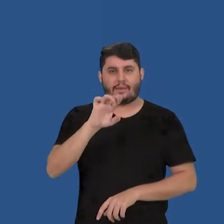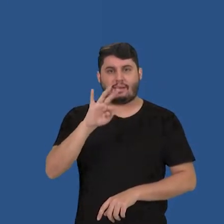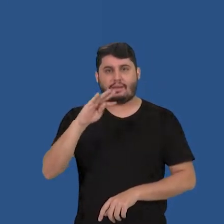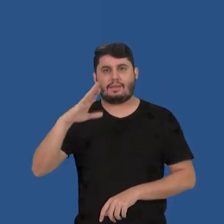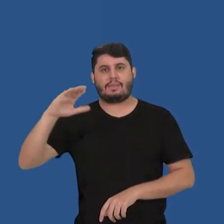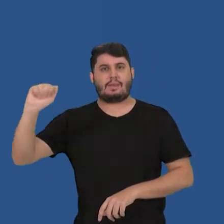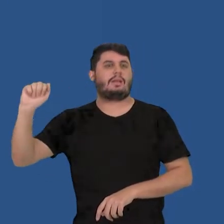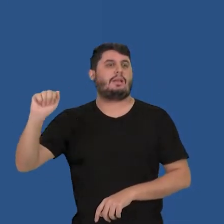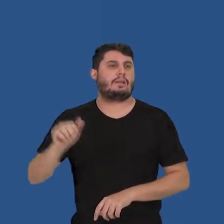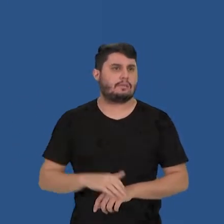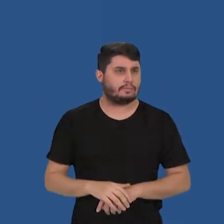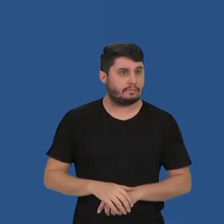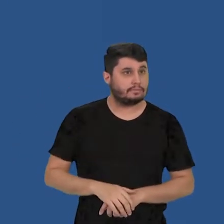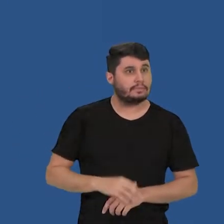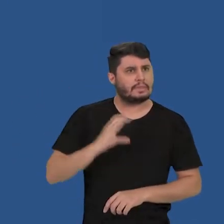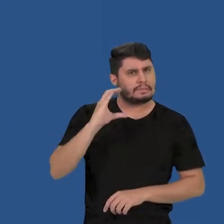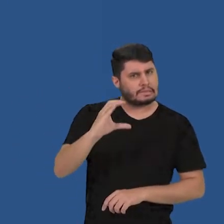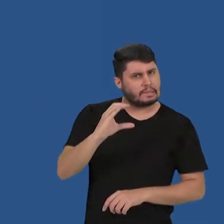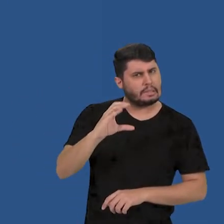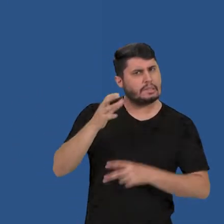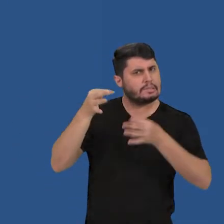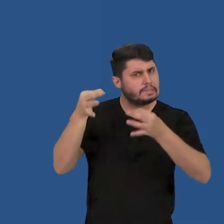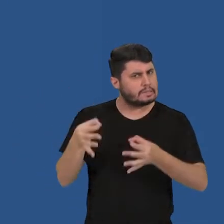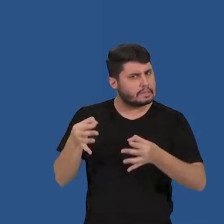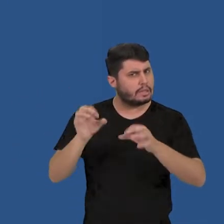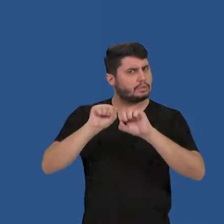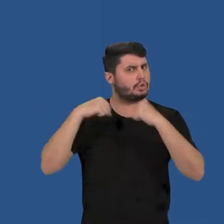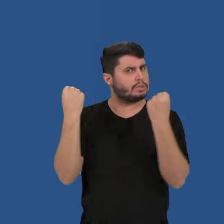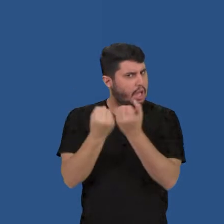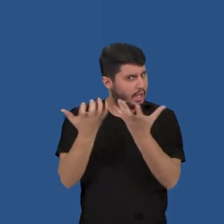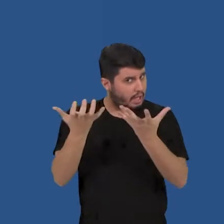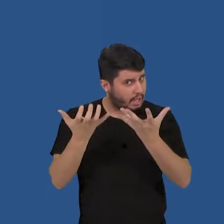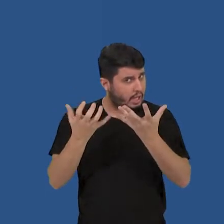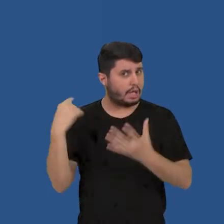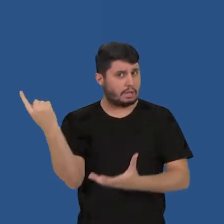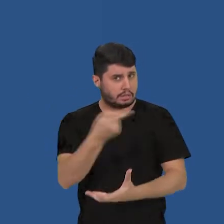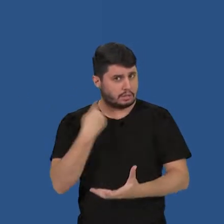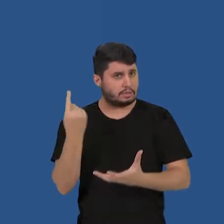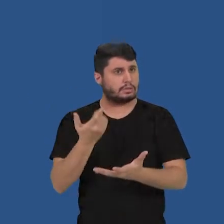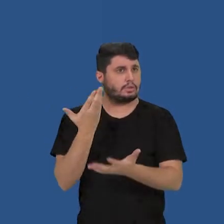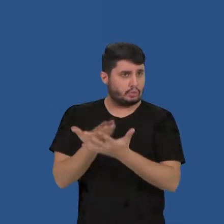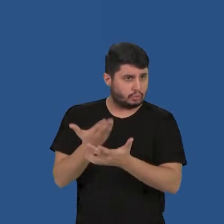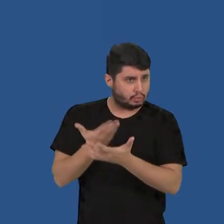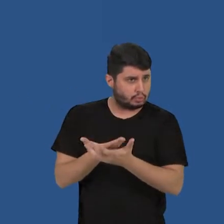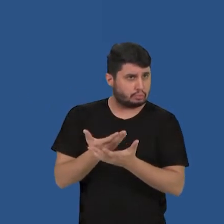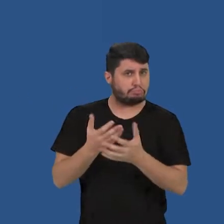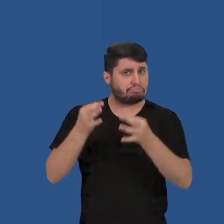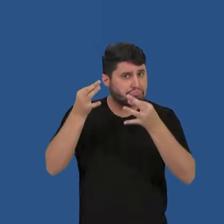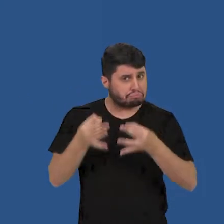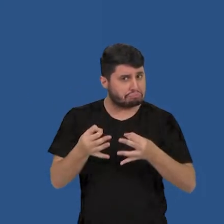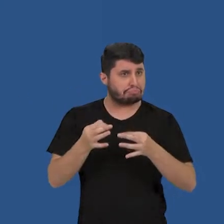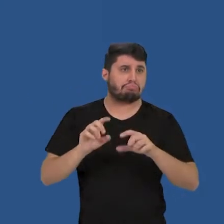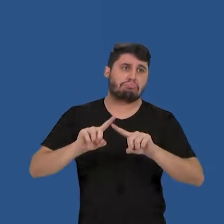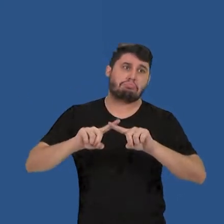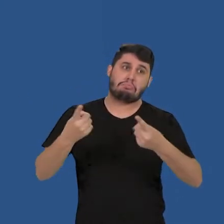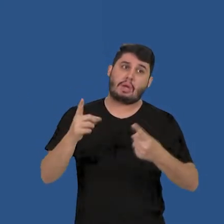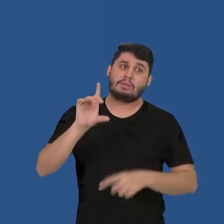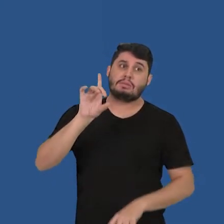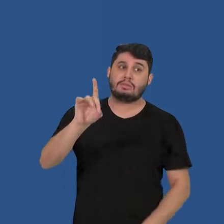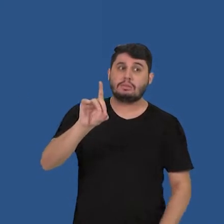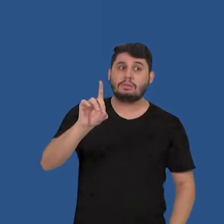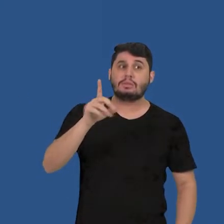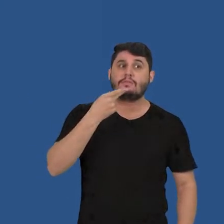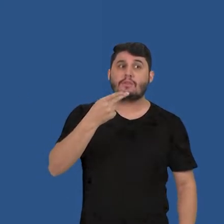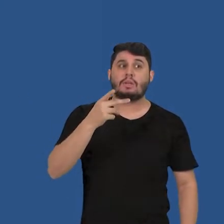letra C está correta? A sociedade quer que você estude aplicadamente? Quer. Mas será que isso é o aspecto crítico do cartoon? Quer que ele se forme